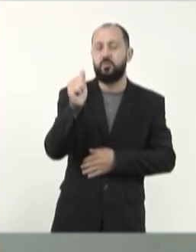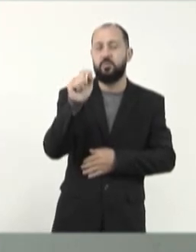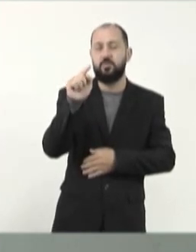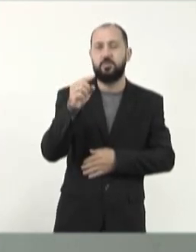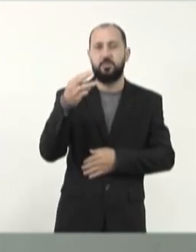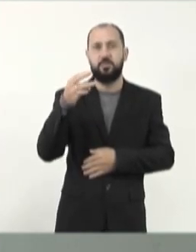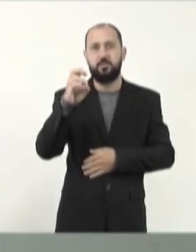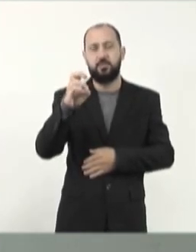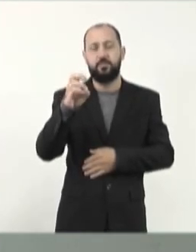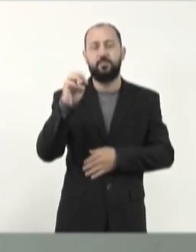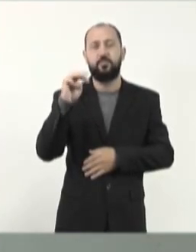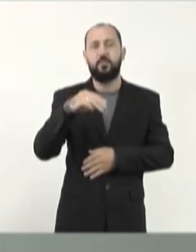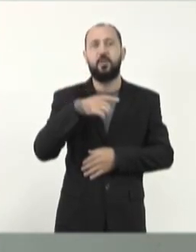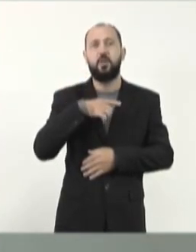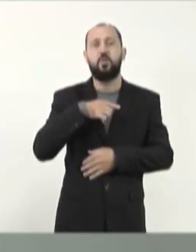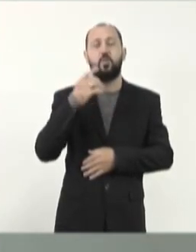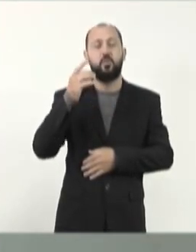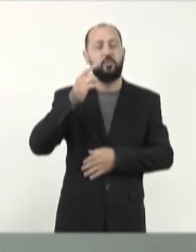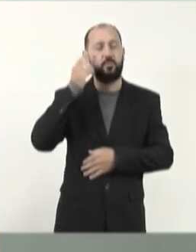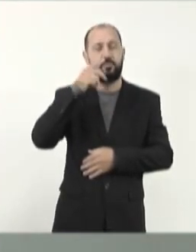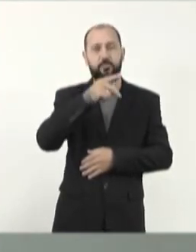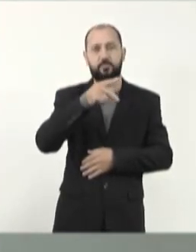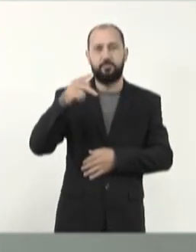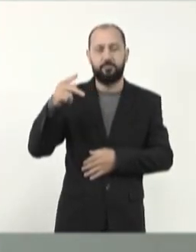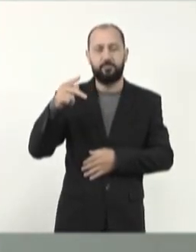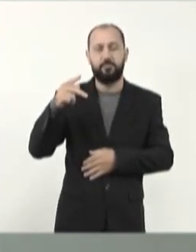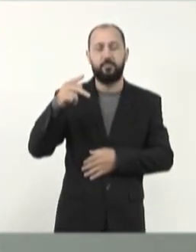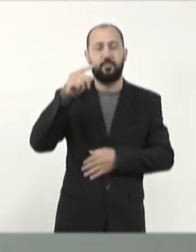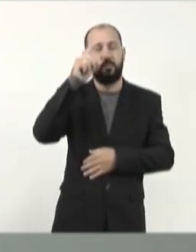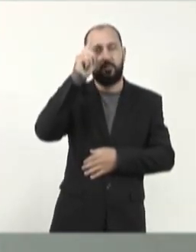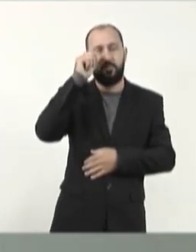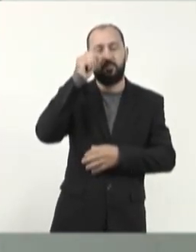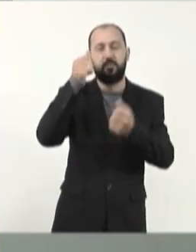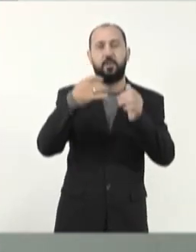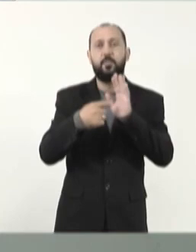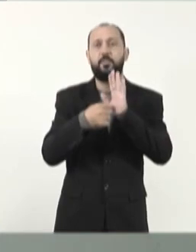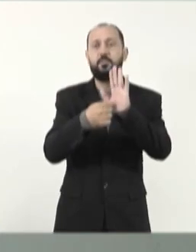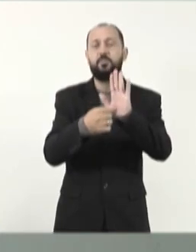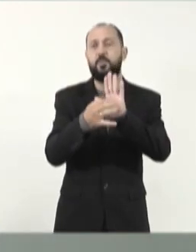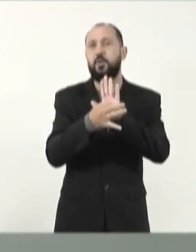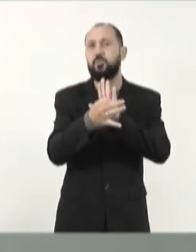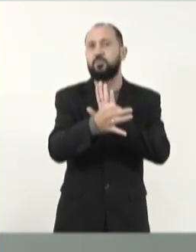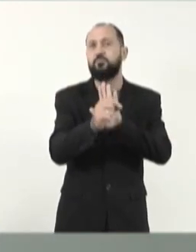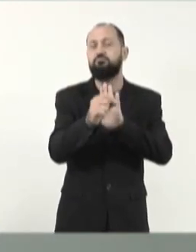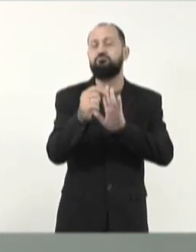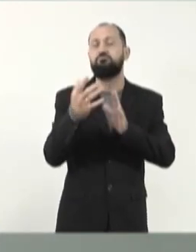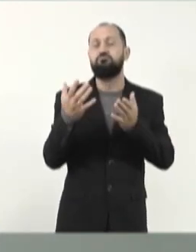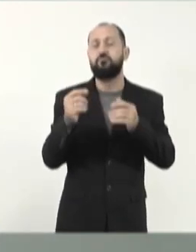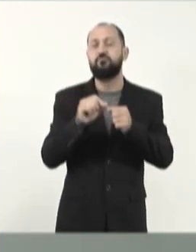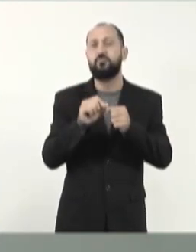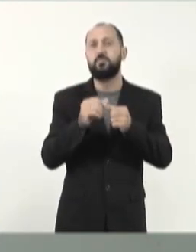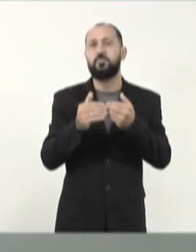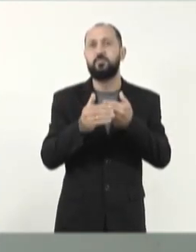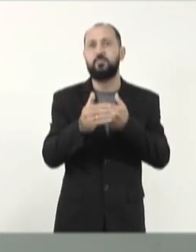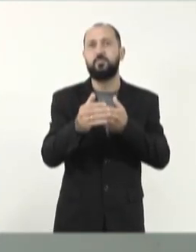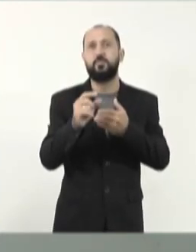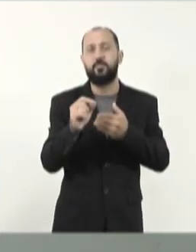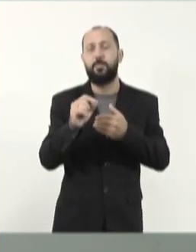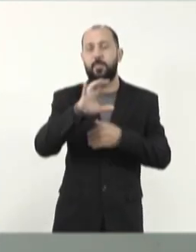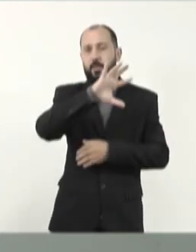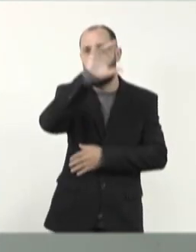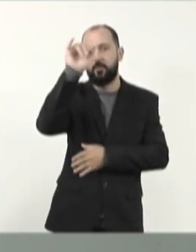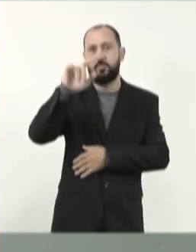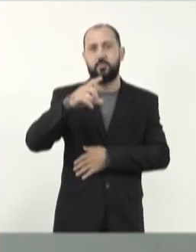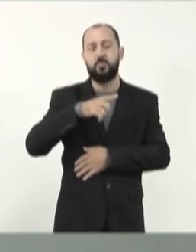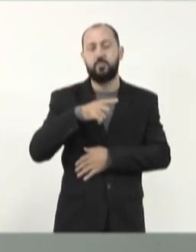vamos falar agora de uma fala do presidente da Casa de Leis, deputado Gerson Claro. Ele apresentou uma indicação sugerindo ao Tribunal de Justiça de Mato Grosso